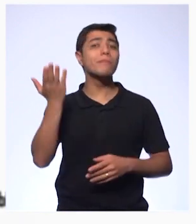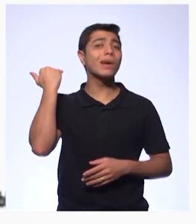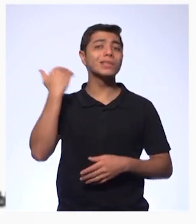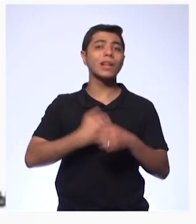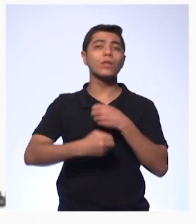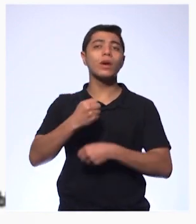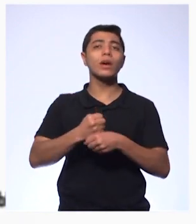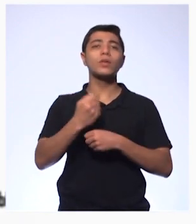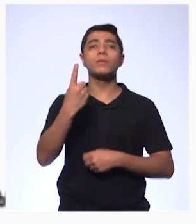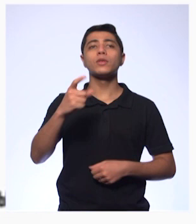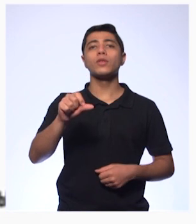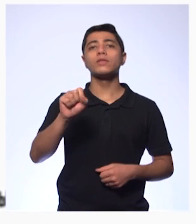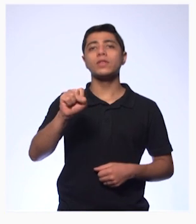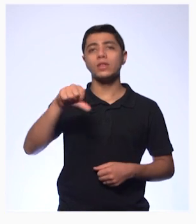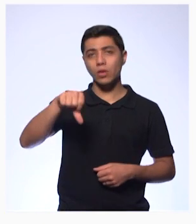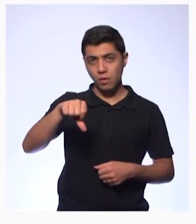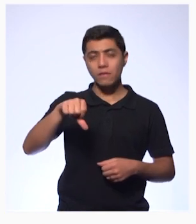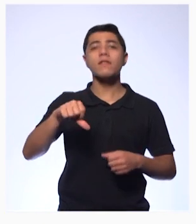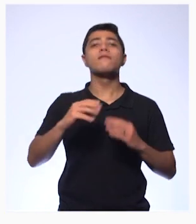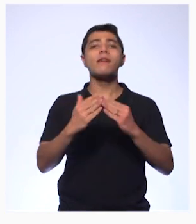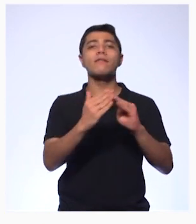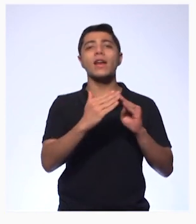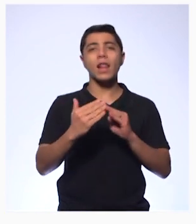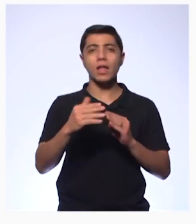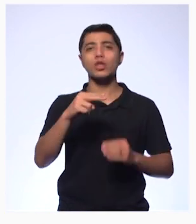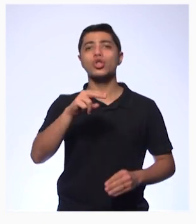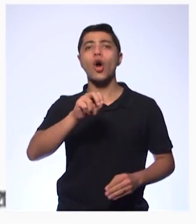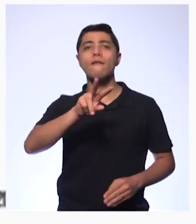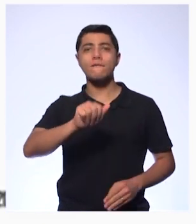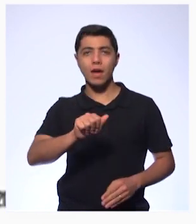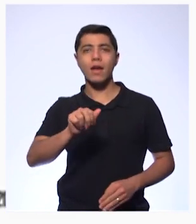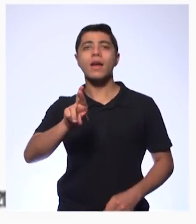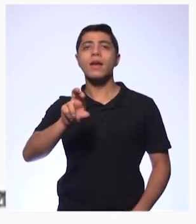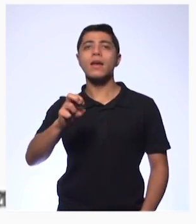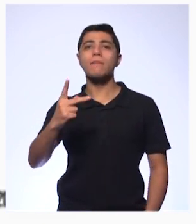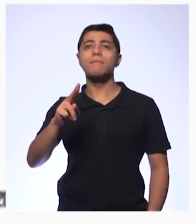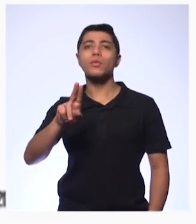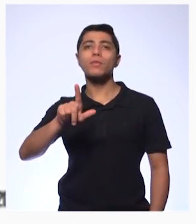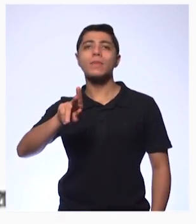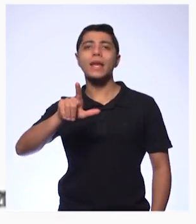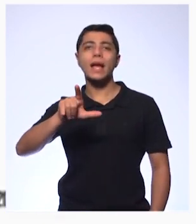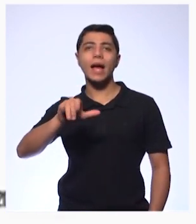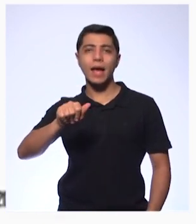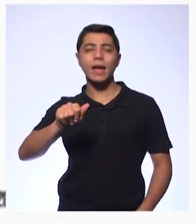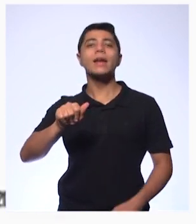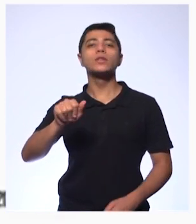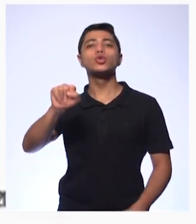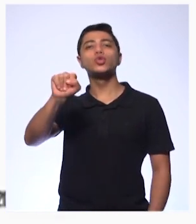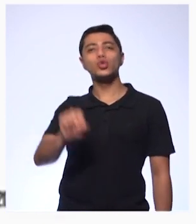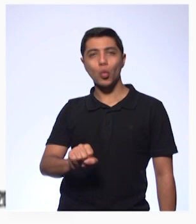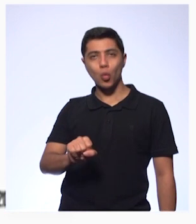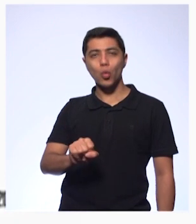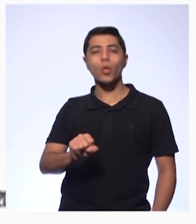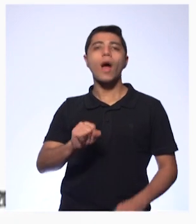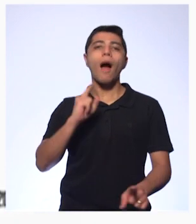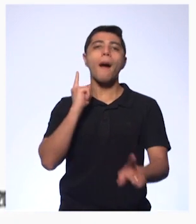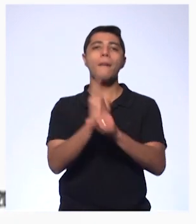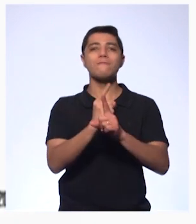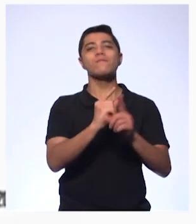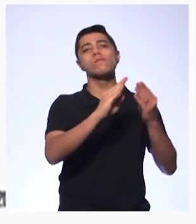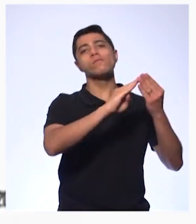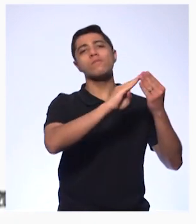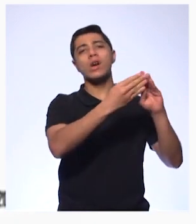14 pessoas na favela Nova República, localizada na Zona Sul. Desde então, a cidade atualizou seu mapeamento nos anos